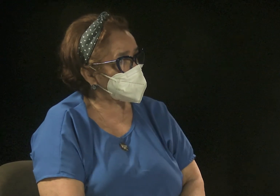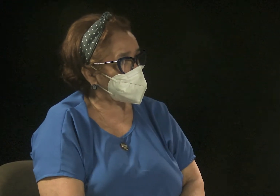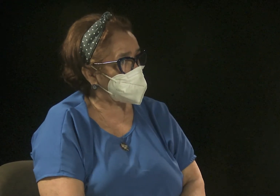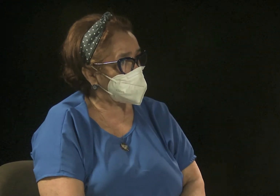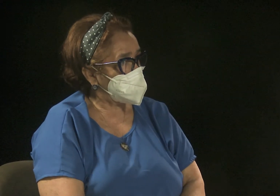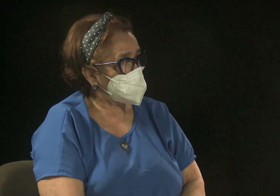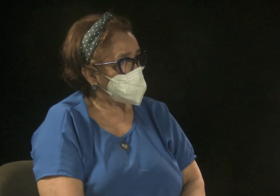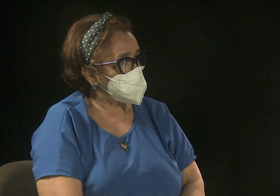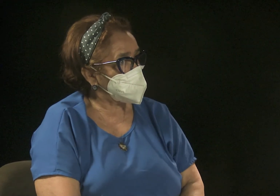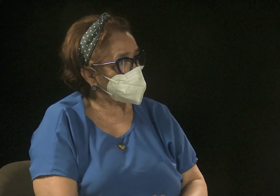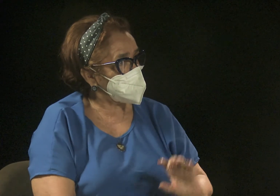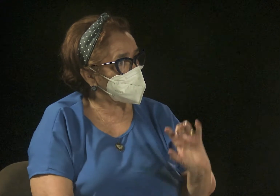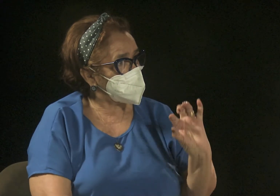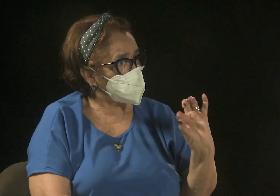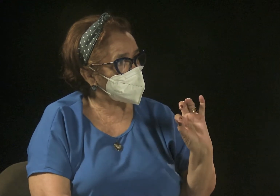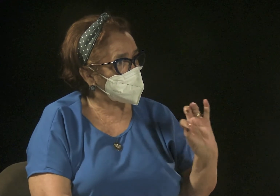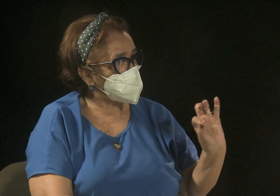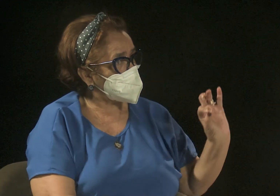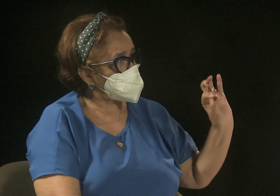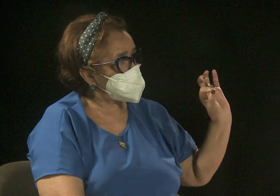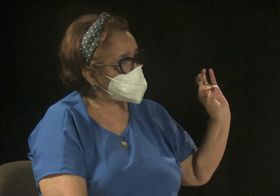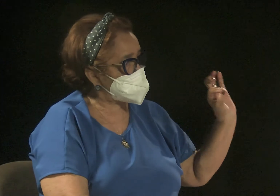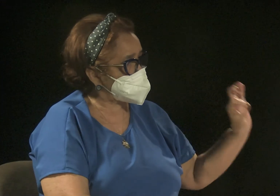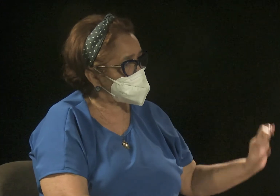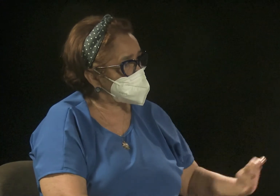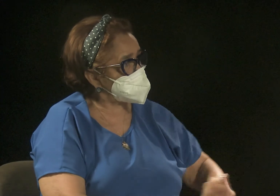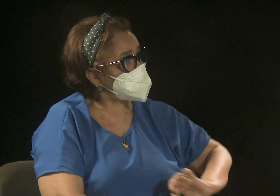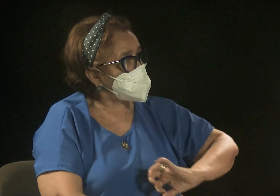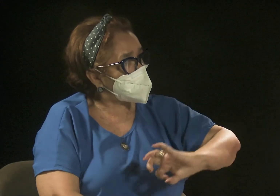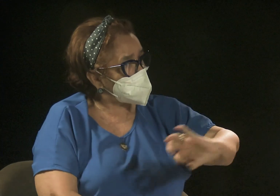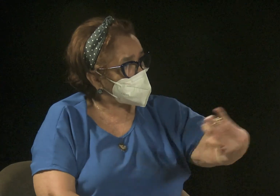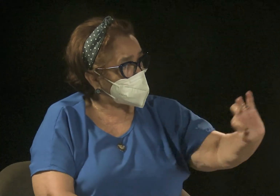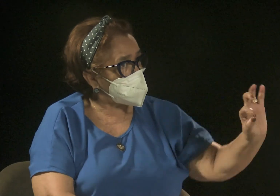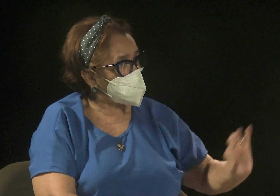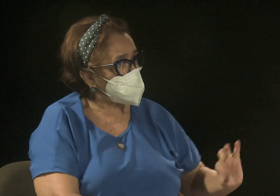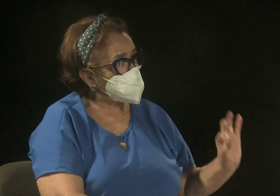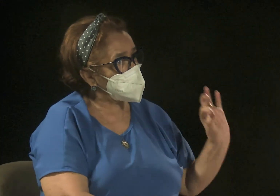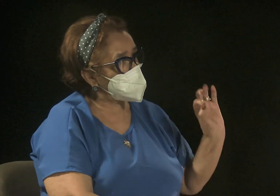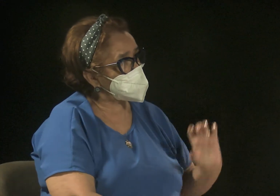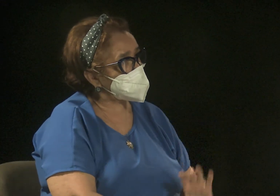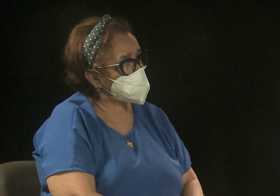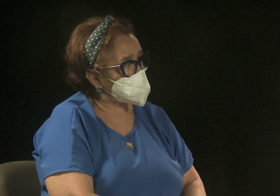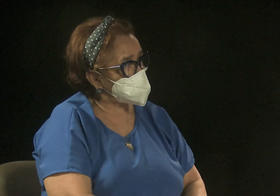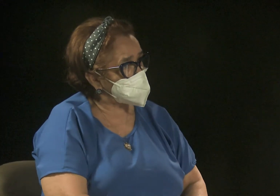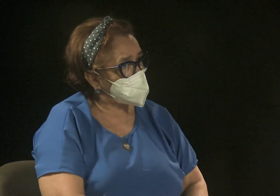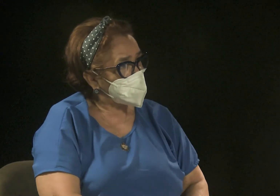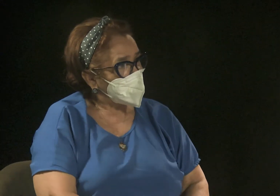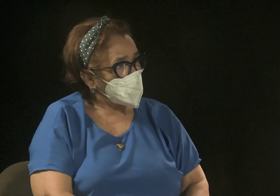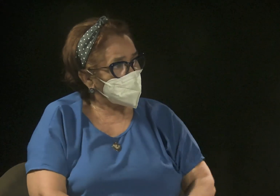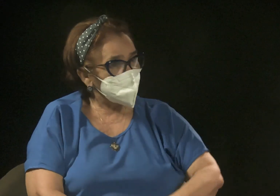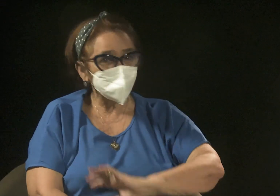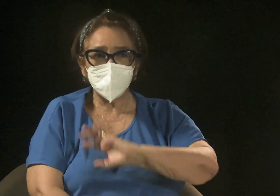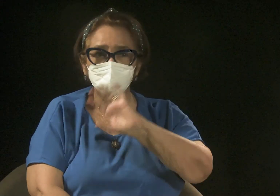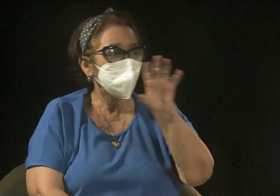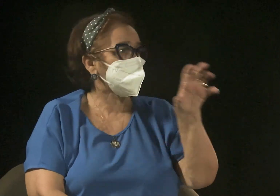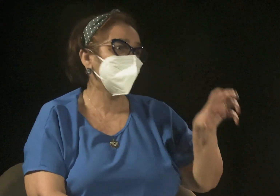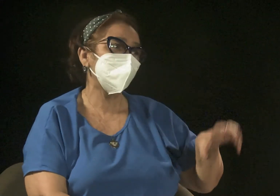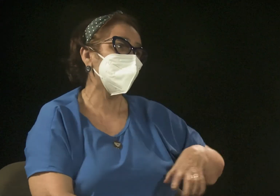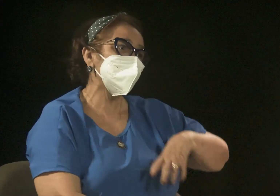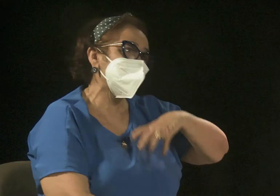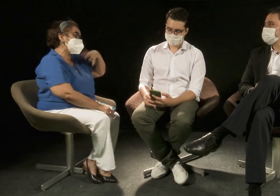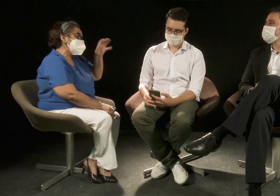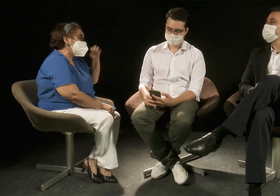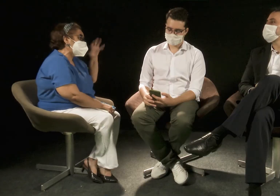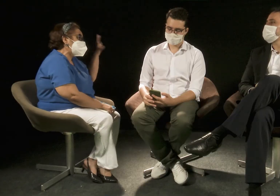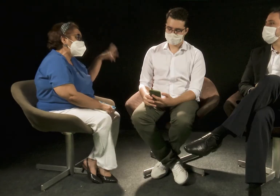tarefas na escola. A gente às vezes chega numa escola, tá as meninas limpando, arrumando e os meninos sentadinhos. Sim, aí a gente, não, vamos